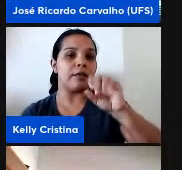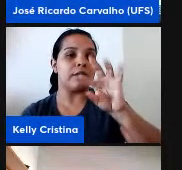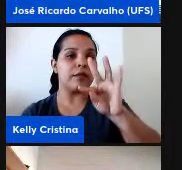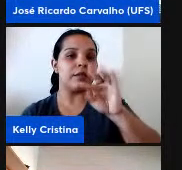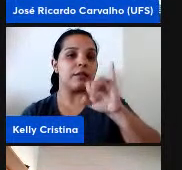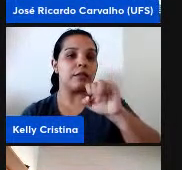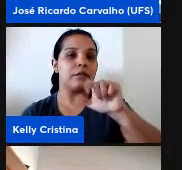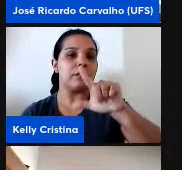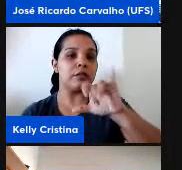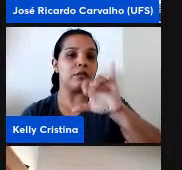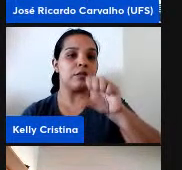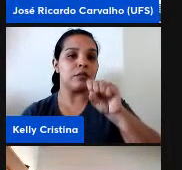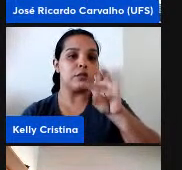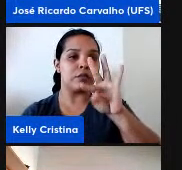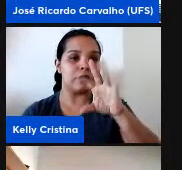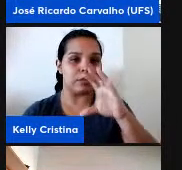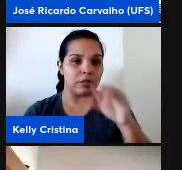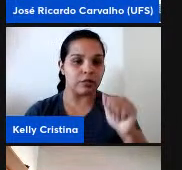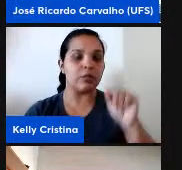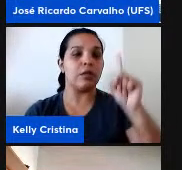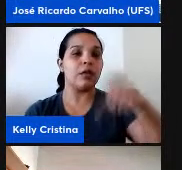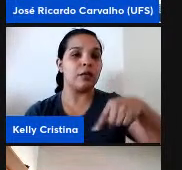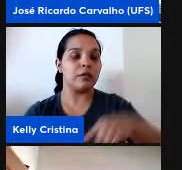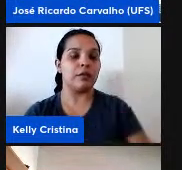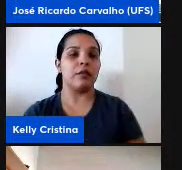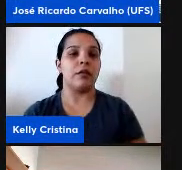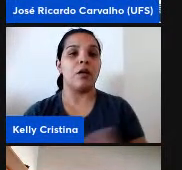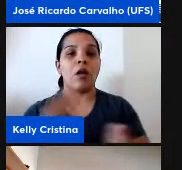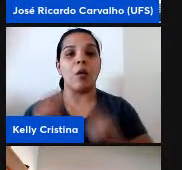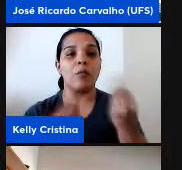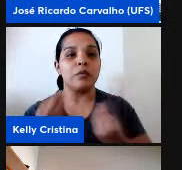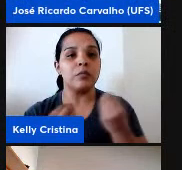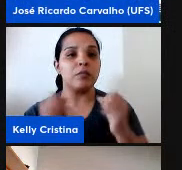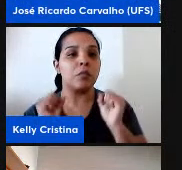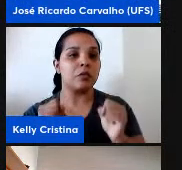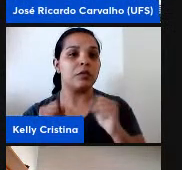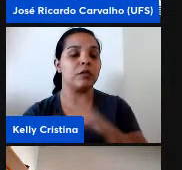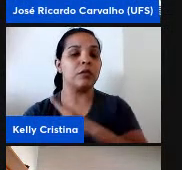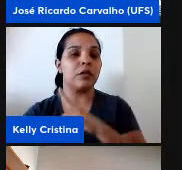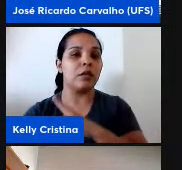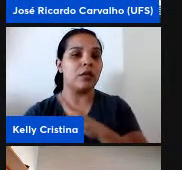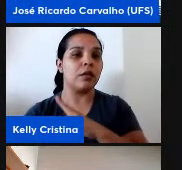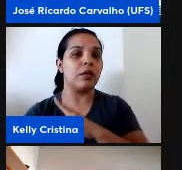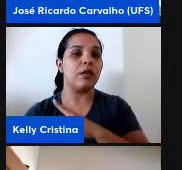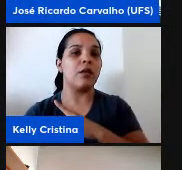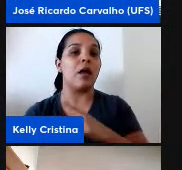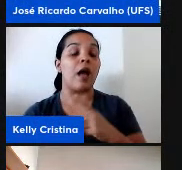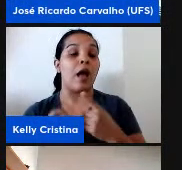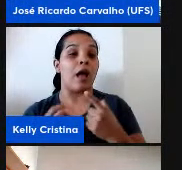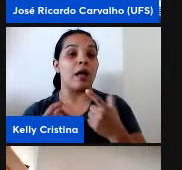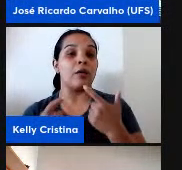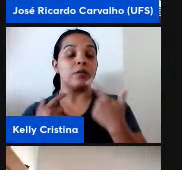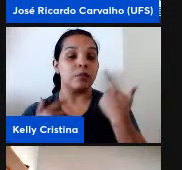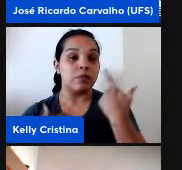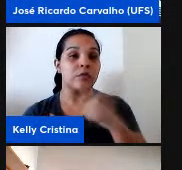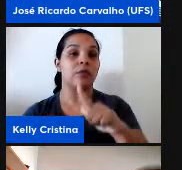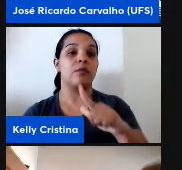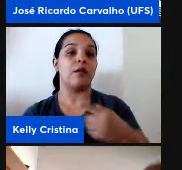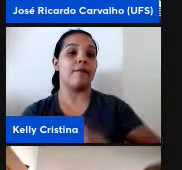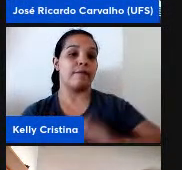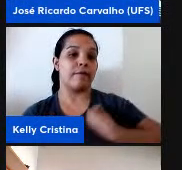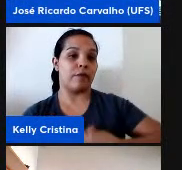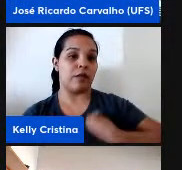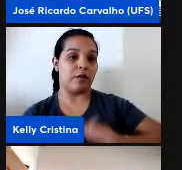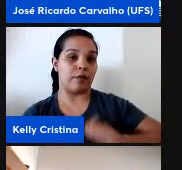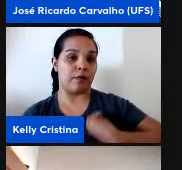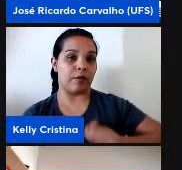afetividade. Então, como a gente pode tornar enunciados mais interessantes e tornar a língua viva? Né? Então, esse